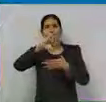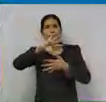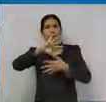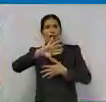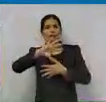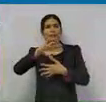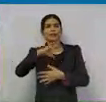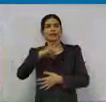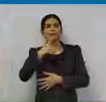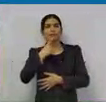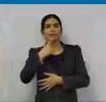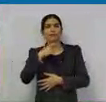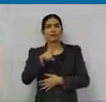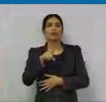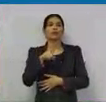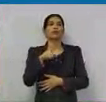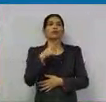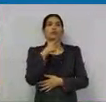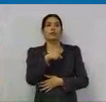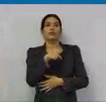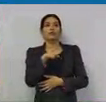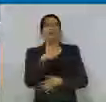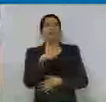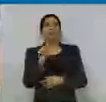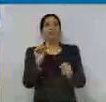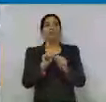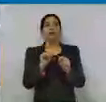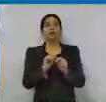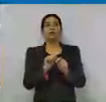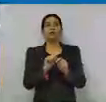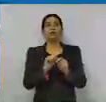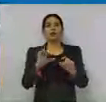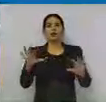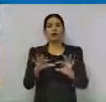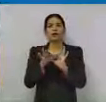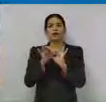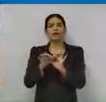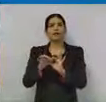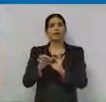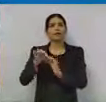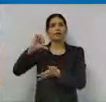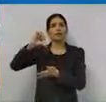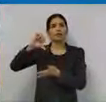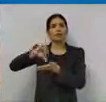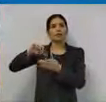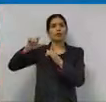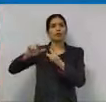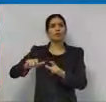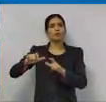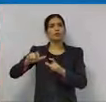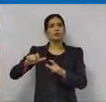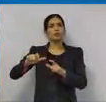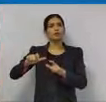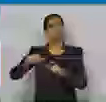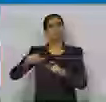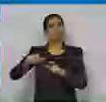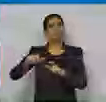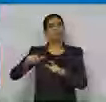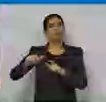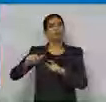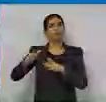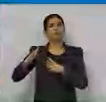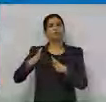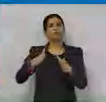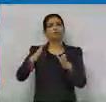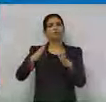em vermelho seria executada interligado no ponto aqui, onde seguiria a adutora em